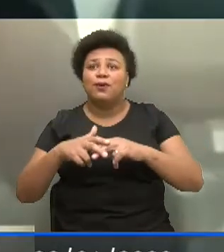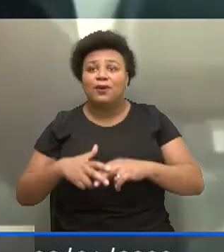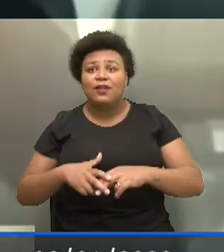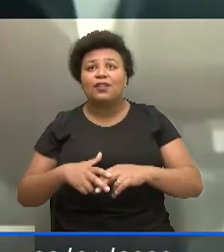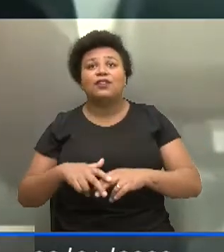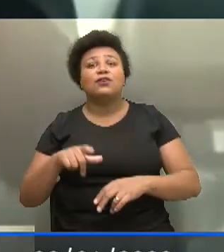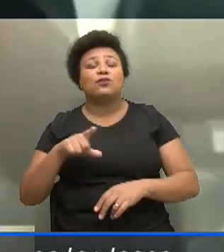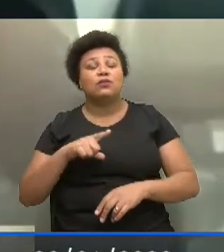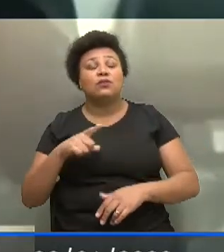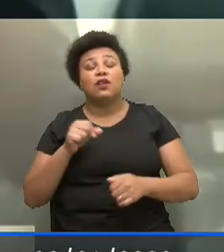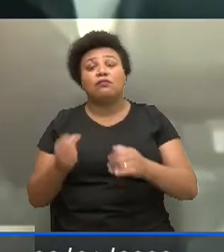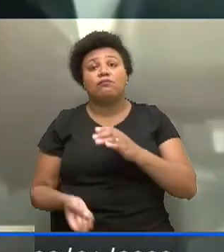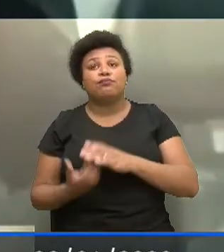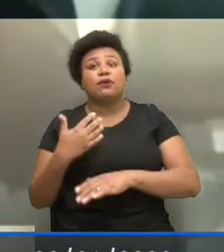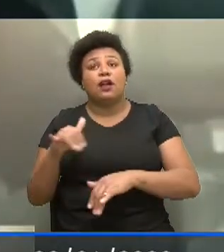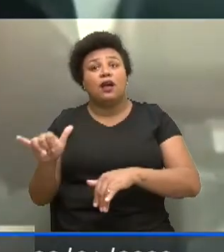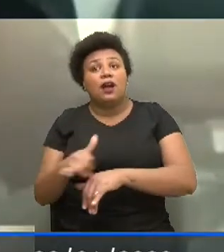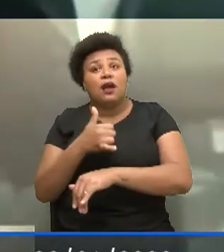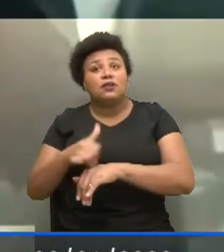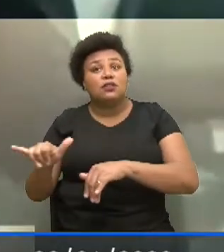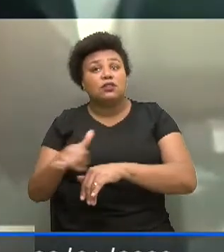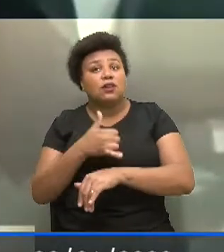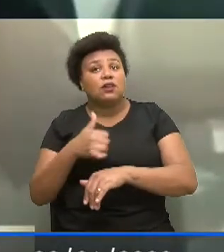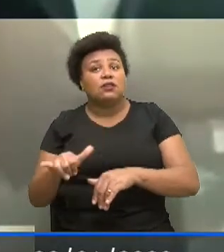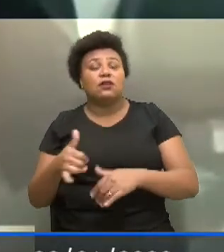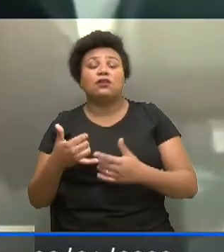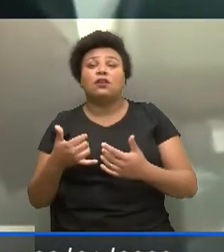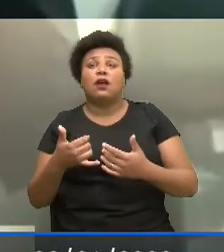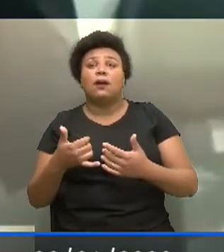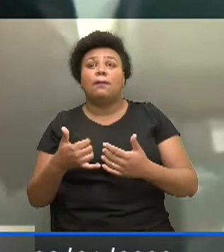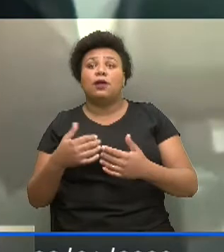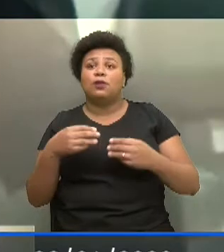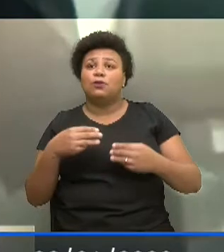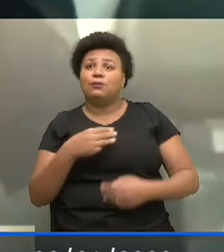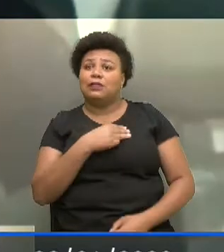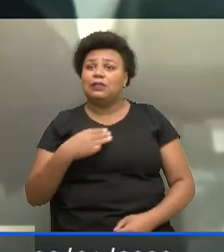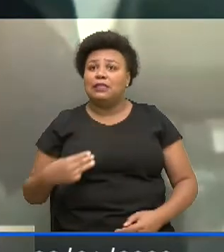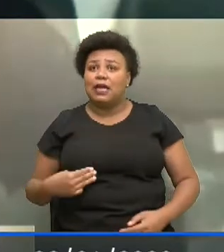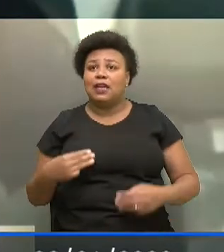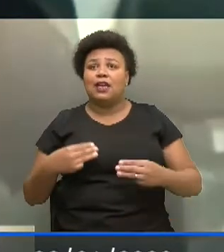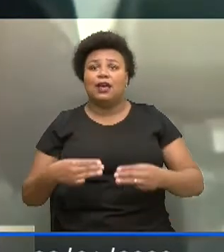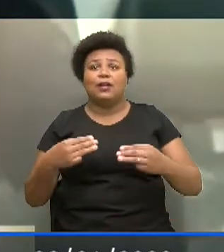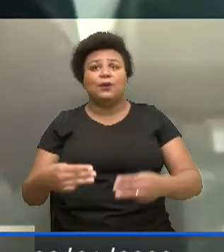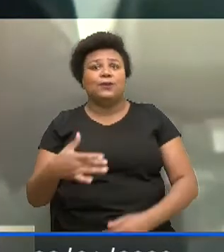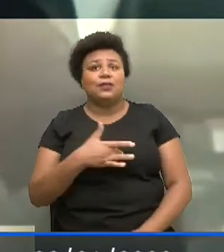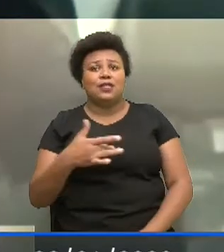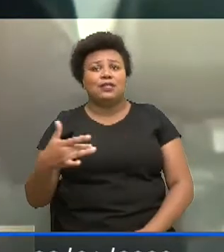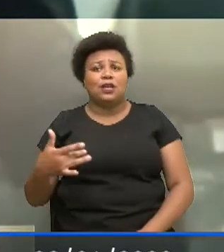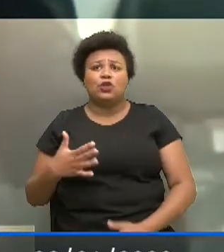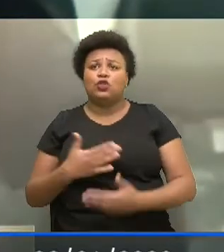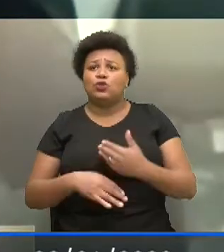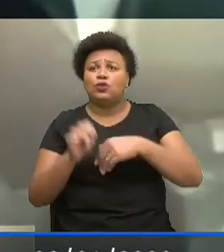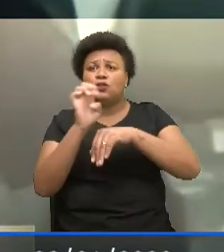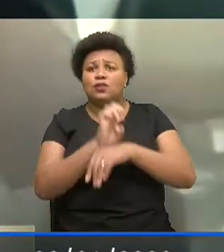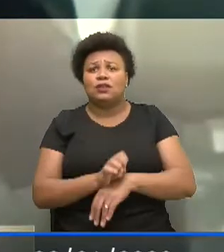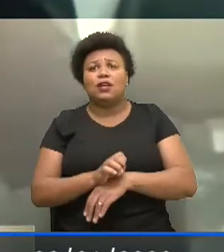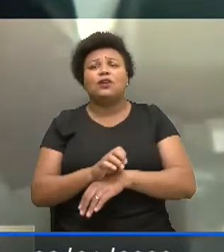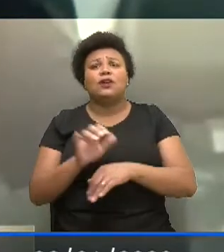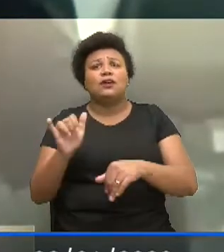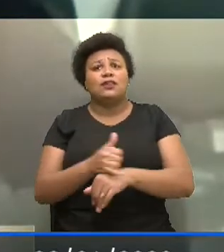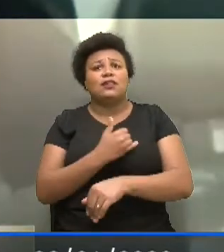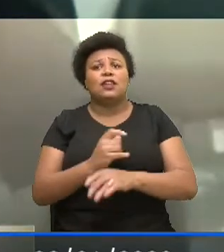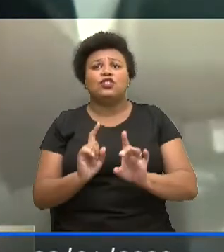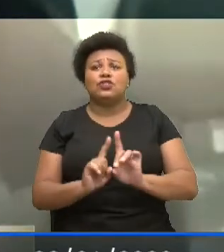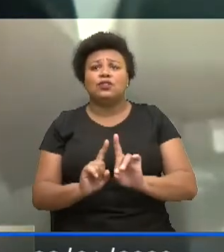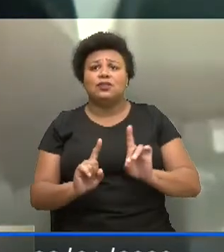sendo adotados pelo Ministério da Saúde, pelas todas as unidades federadas, estratégias de distanciamento social.